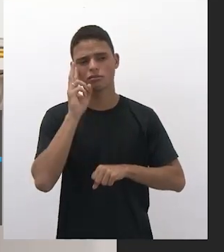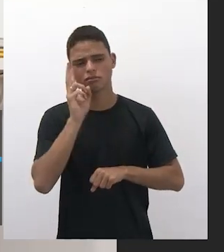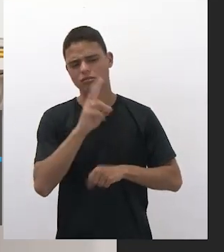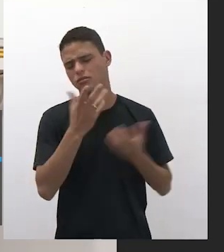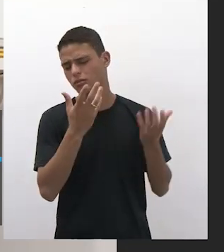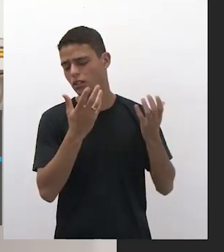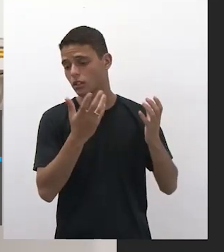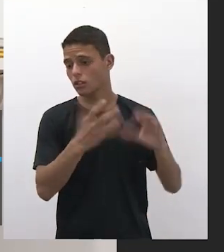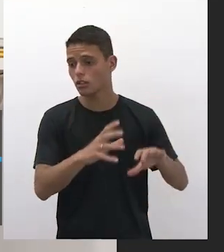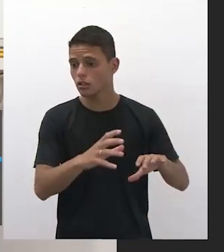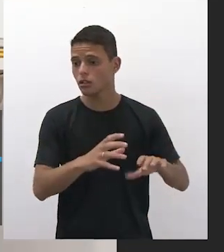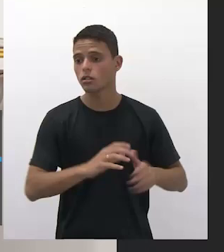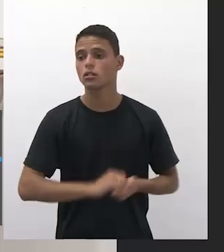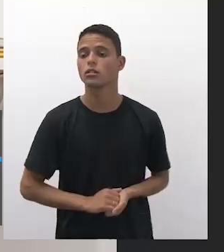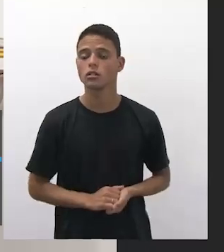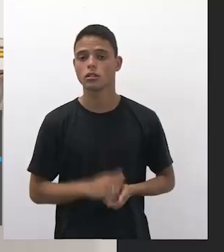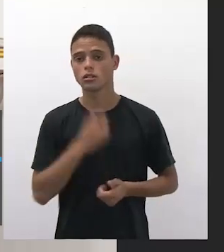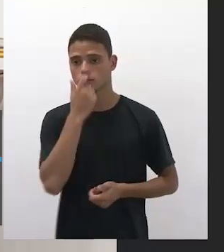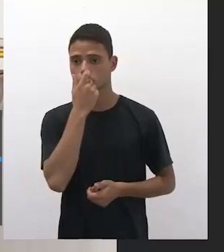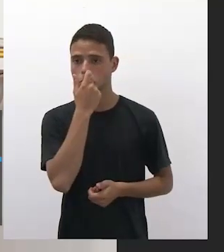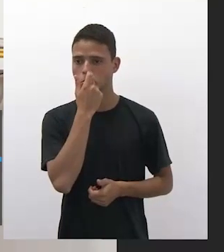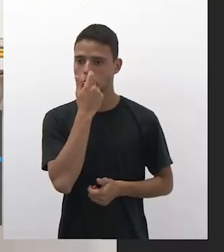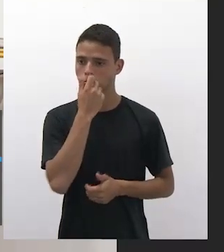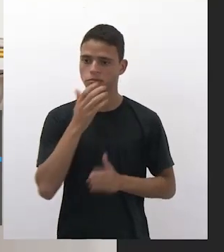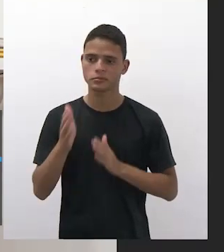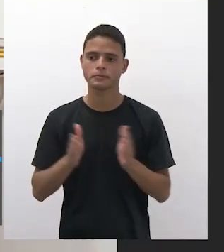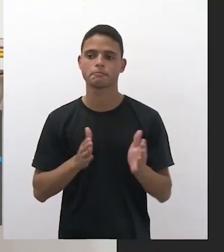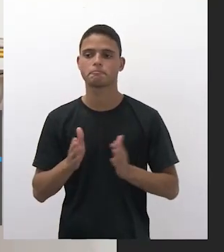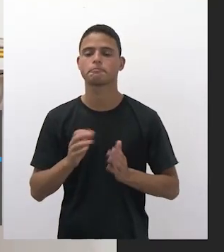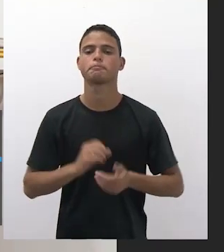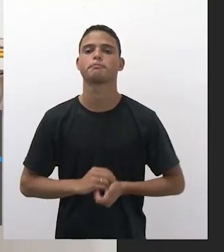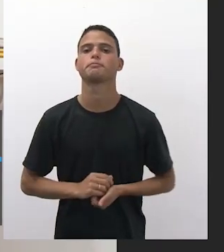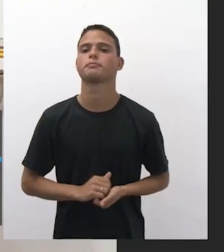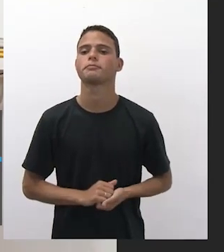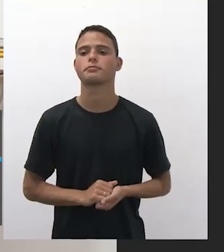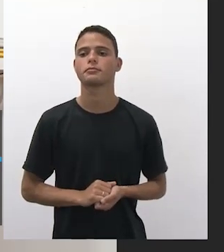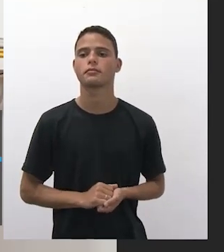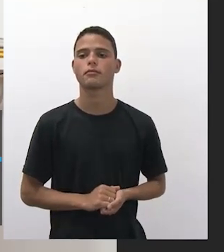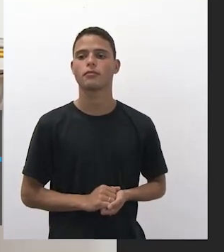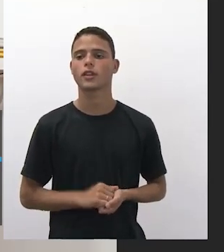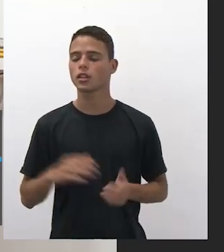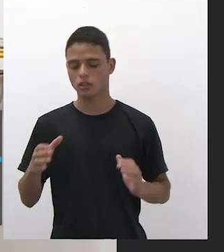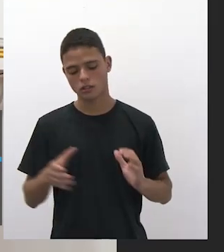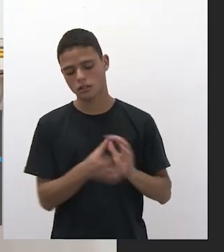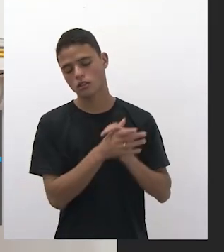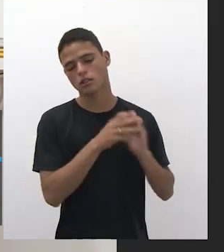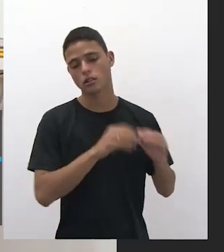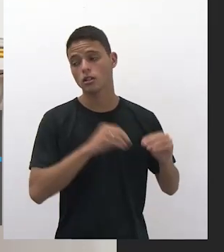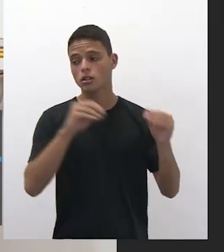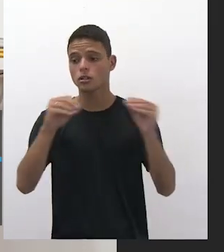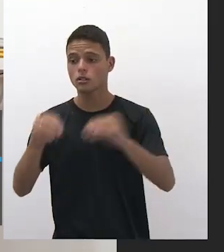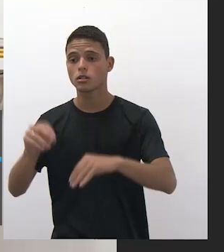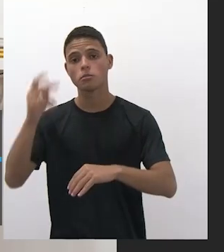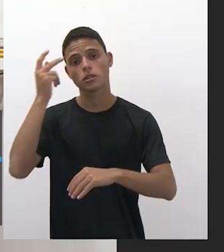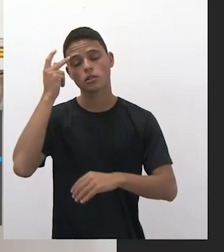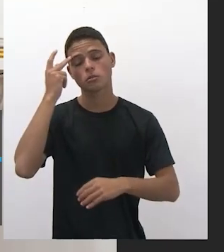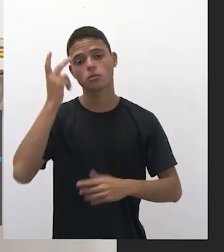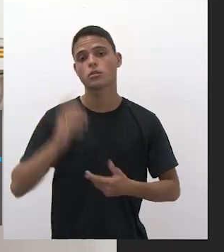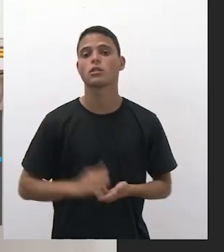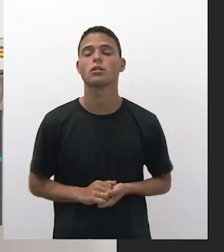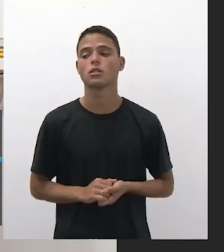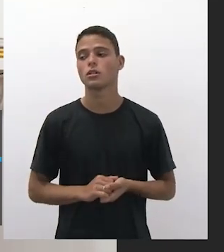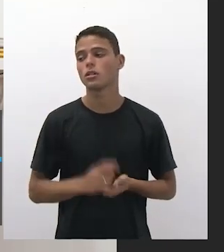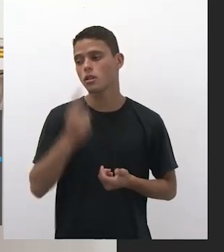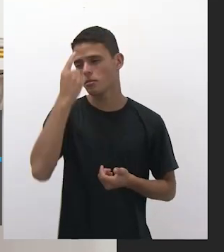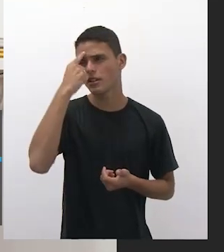queria seguir. Nesse meio de tempo, aí eu me casei, vim para cá e falei, e agora? Eu